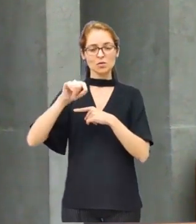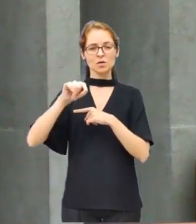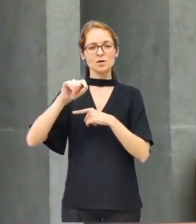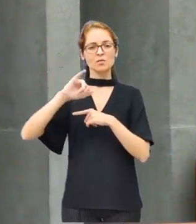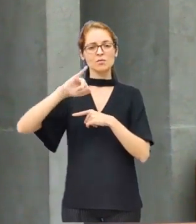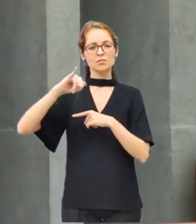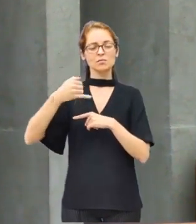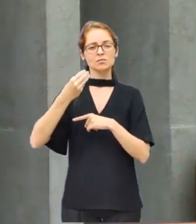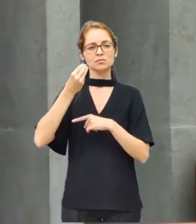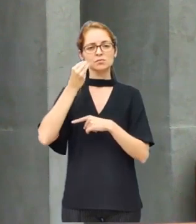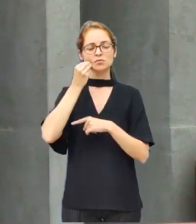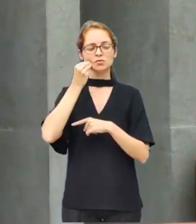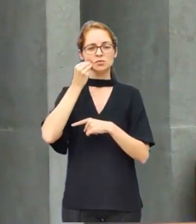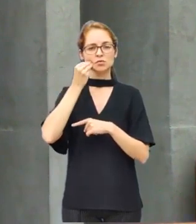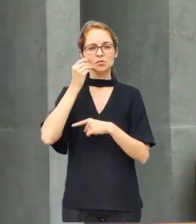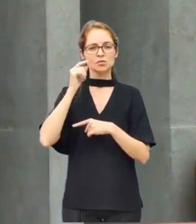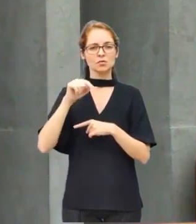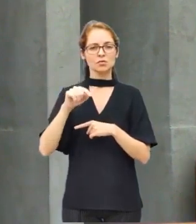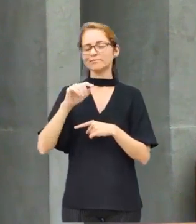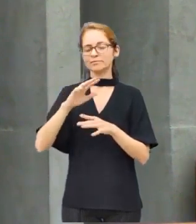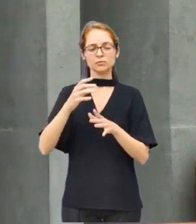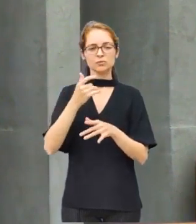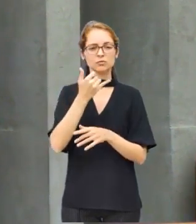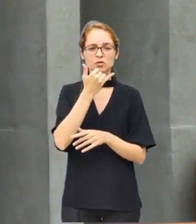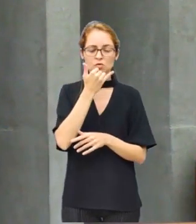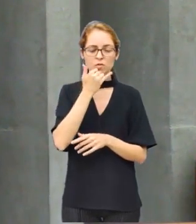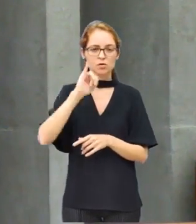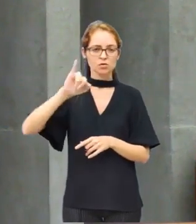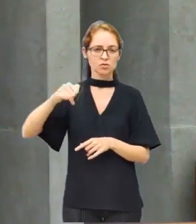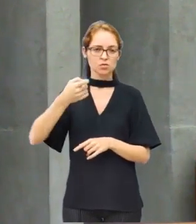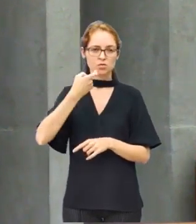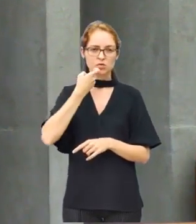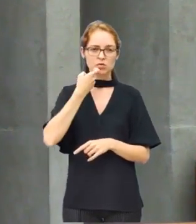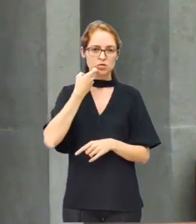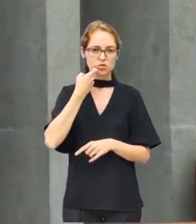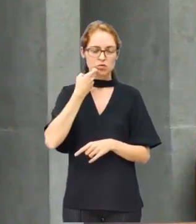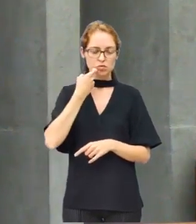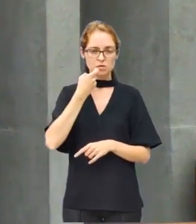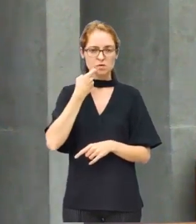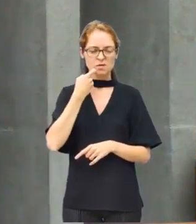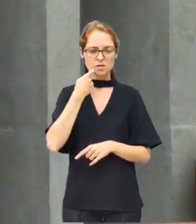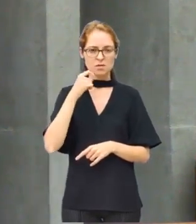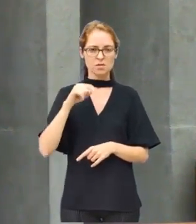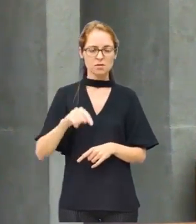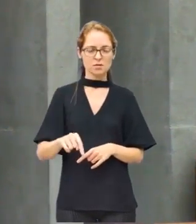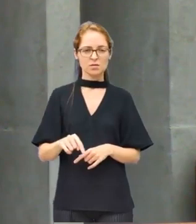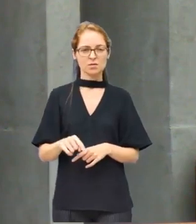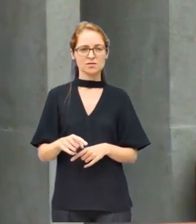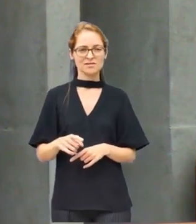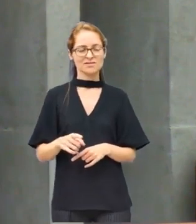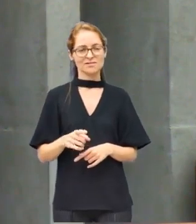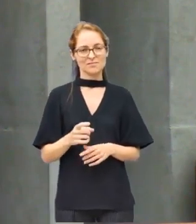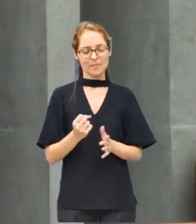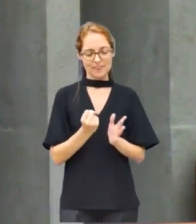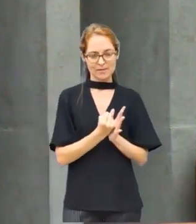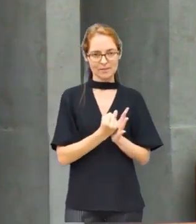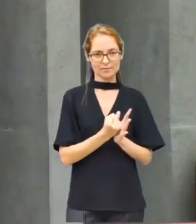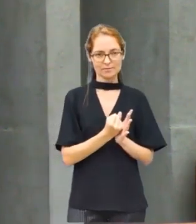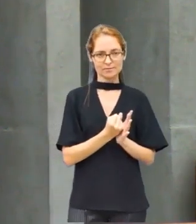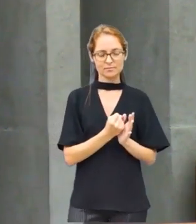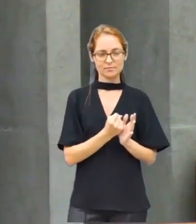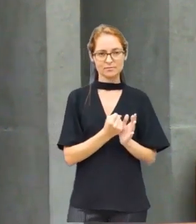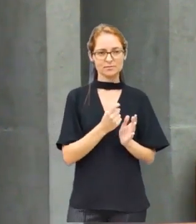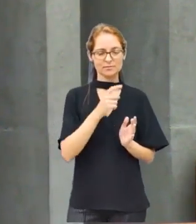povo, Nínive. E é interessante que alguns dizem que Jonas está para o Antigo Testamento, assim como o